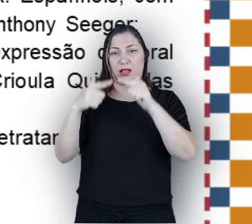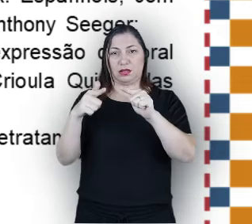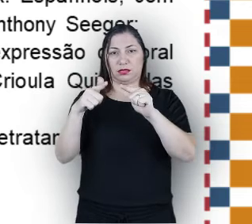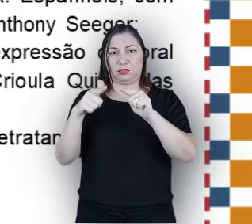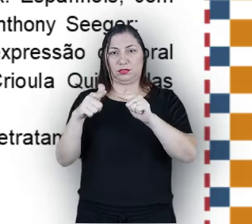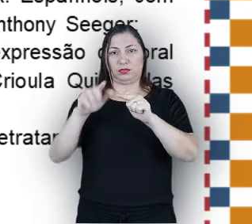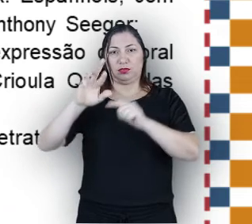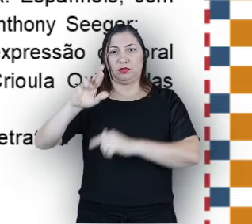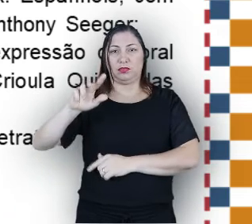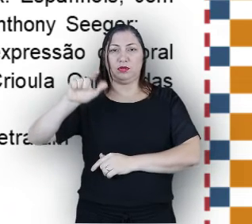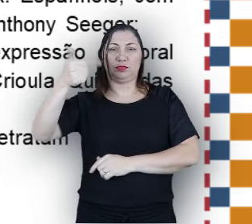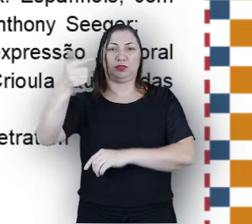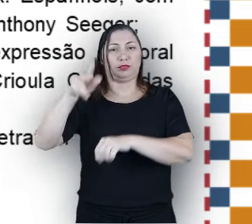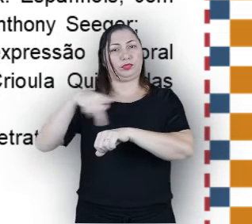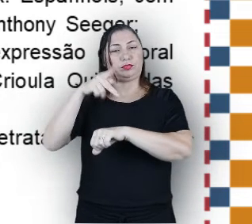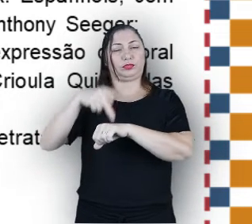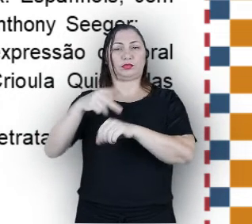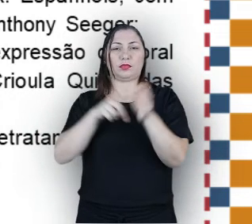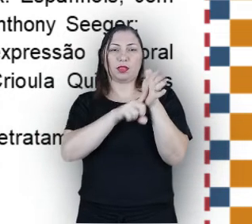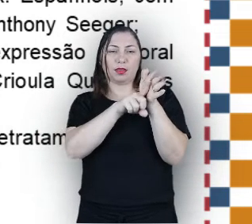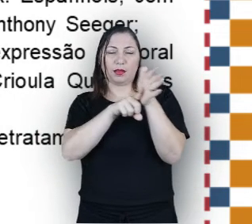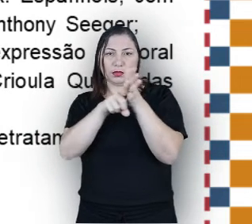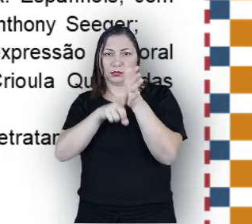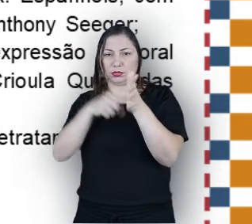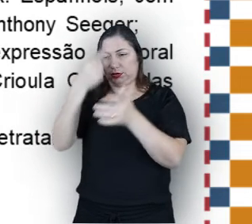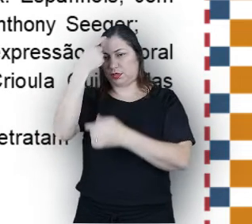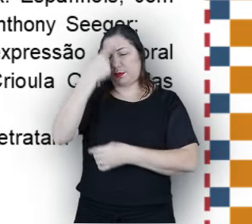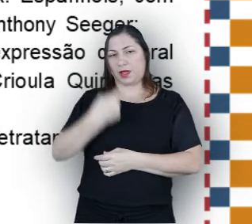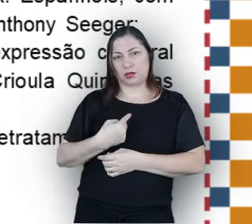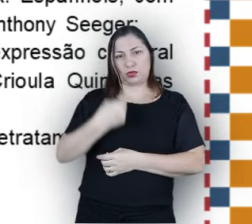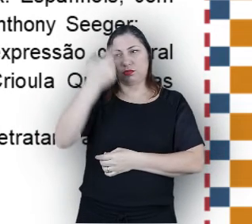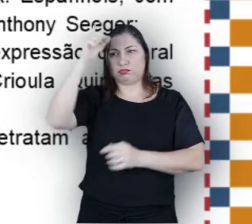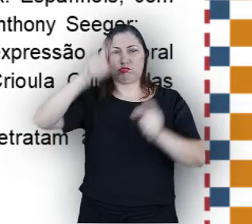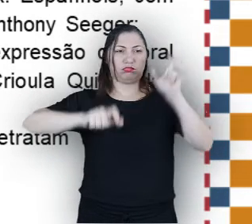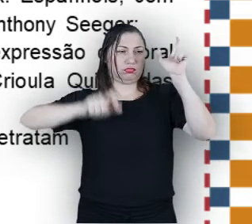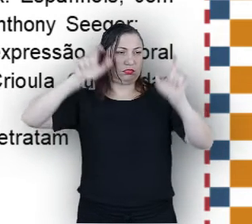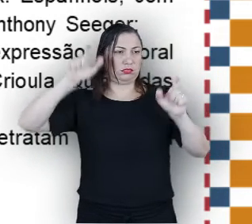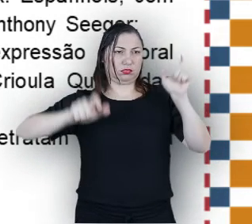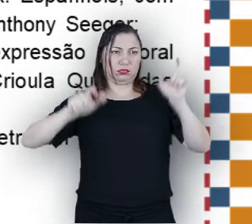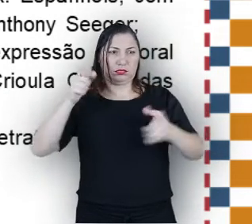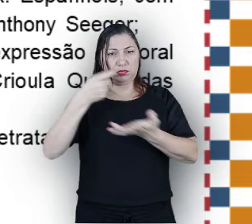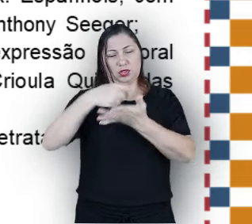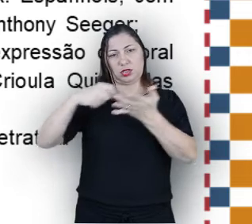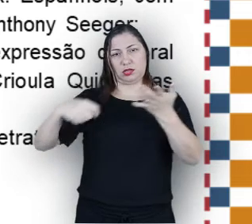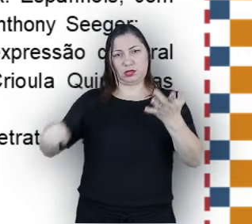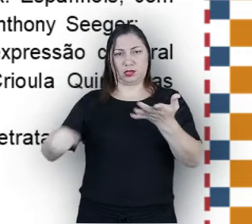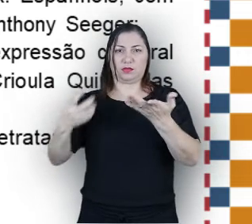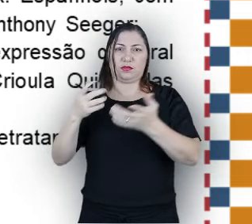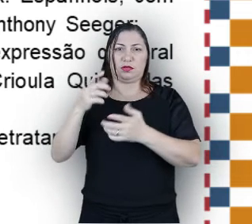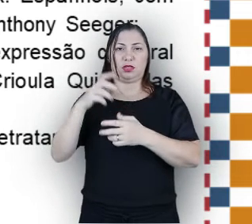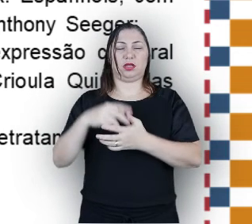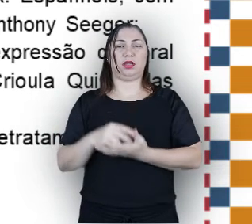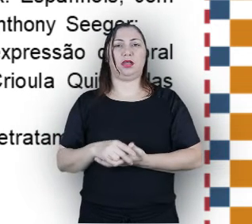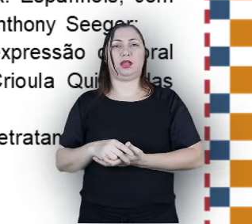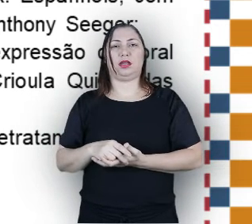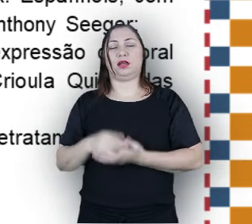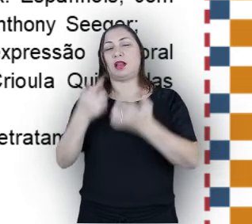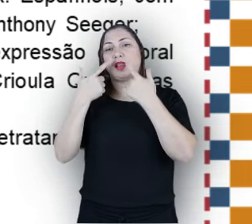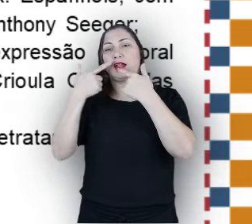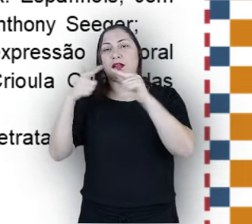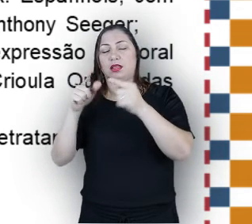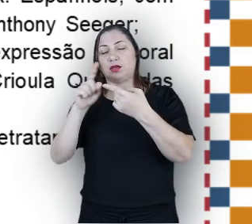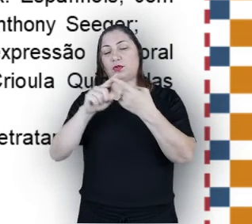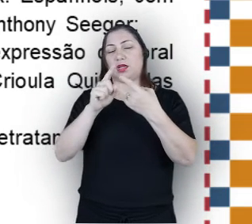trabalhar artistas que tenham na temática da cultura popular o desenvolvimento do seu trabalho. Na língua estrangeira,